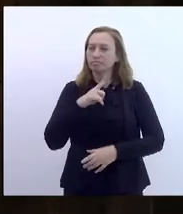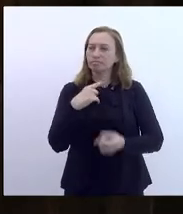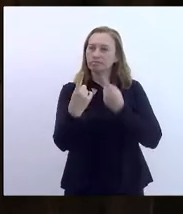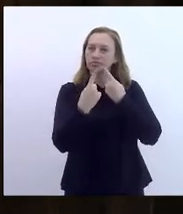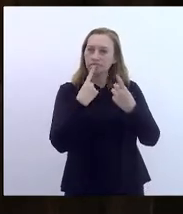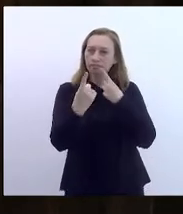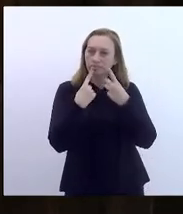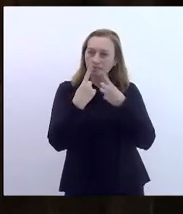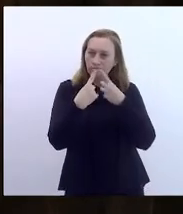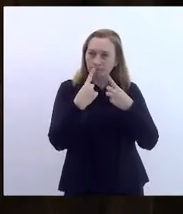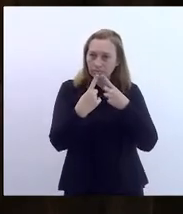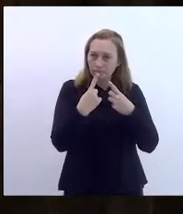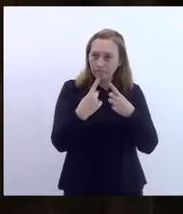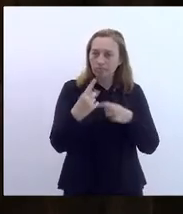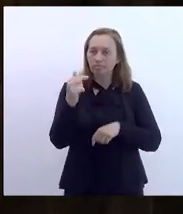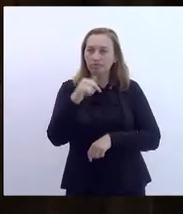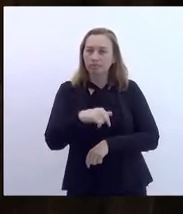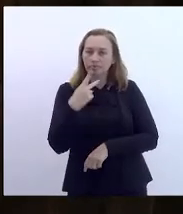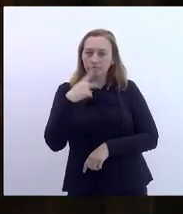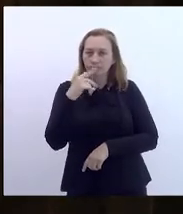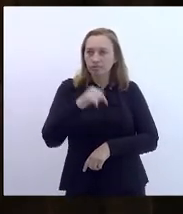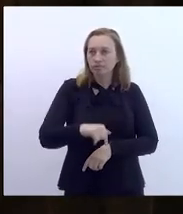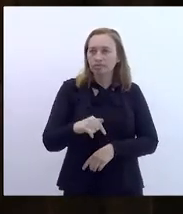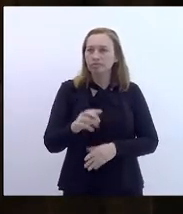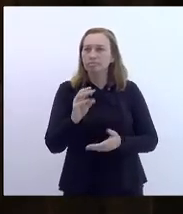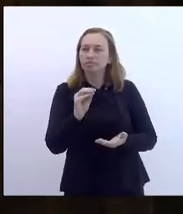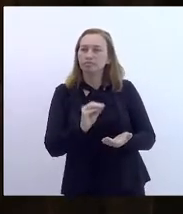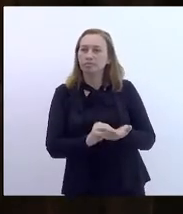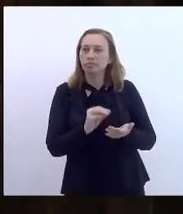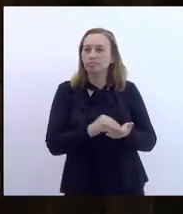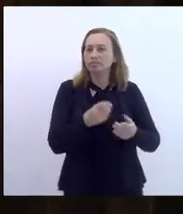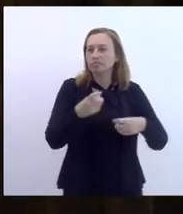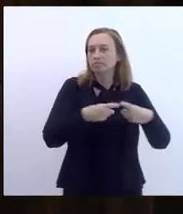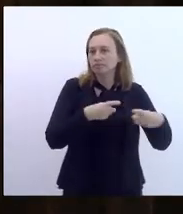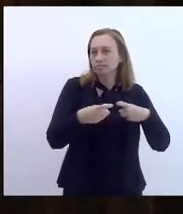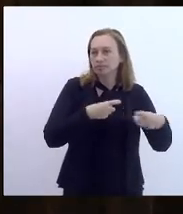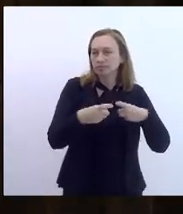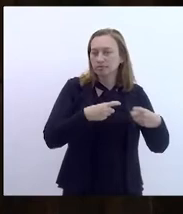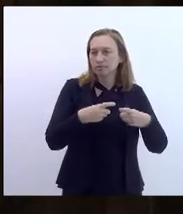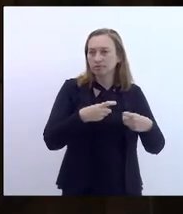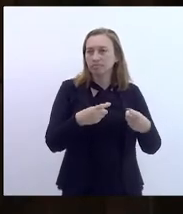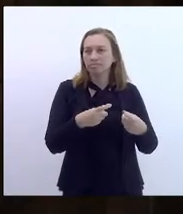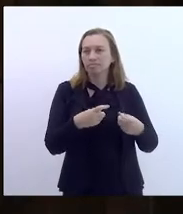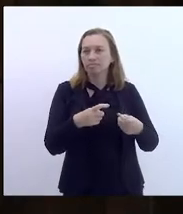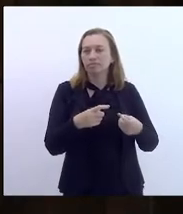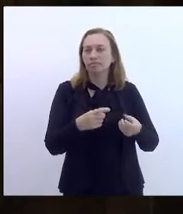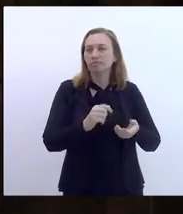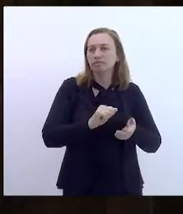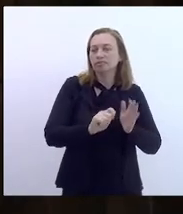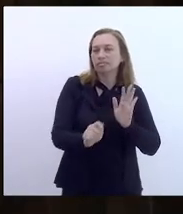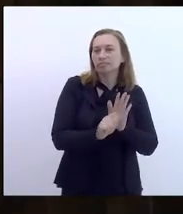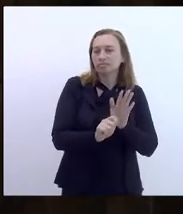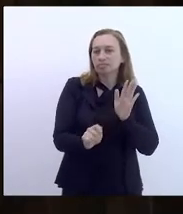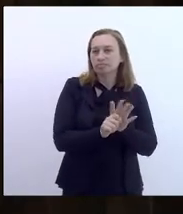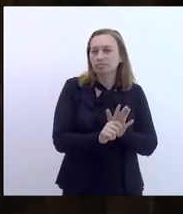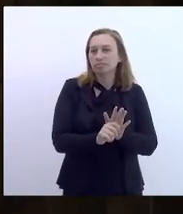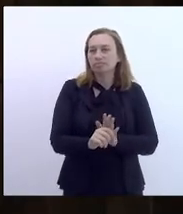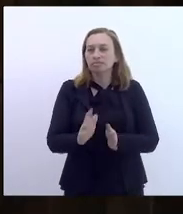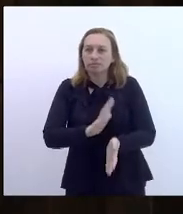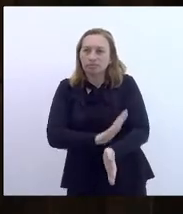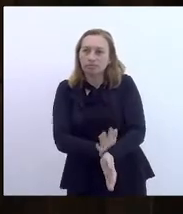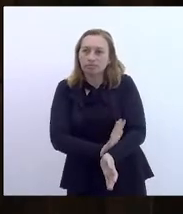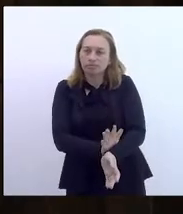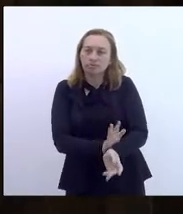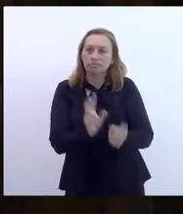debate que vai ser vão ser colocados aqui sobre a falsa guerra às drogas sobre as questões raciais envolvidas nesse debate